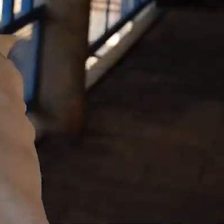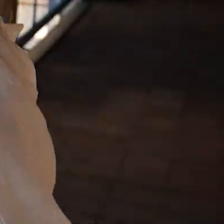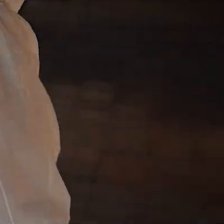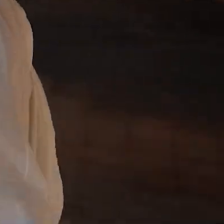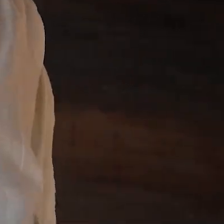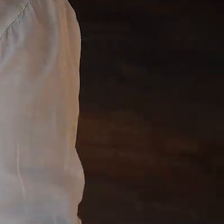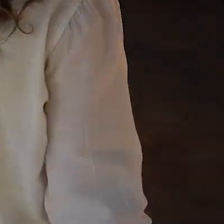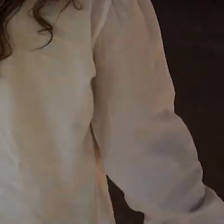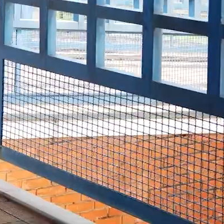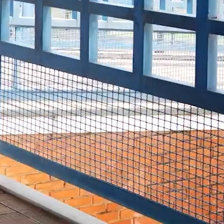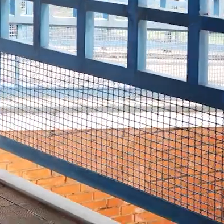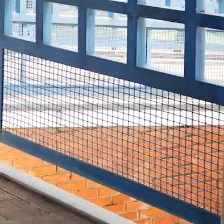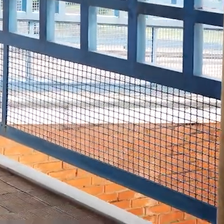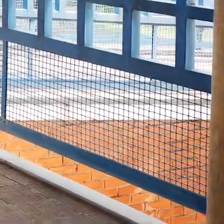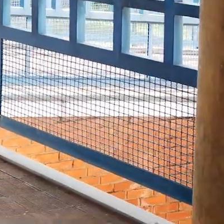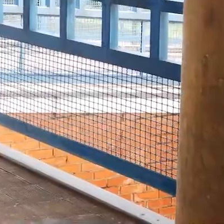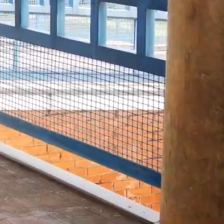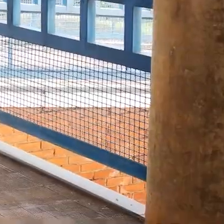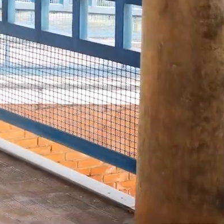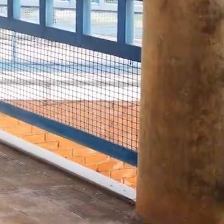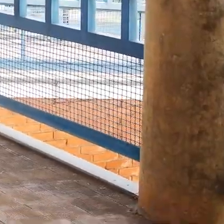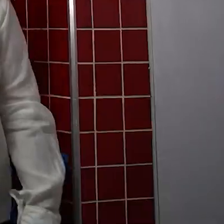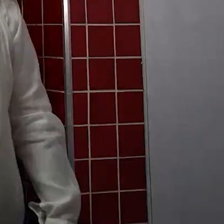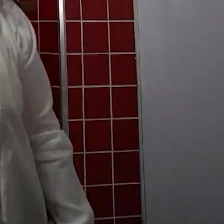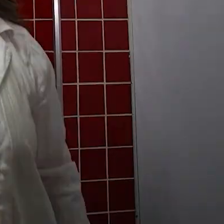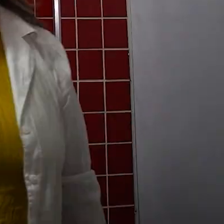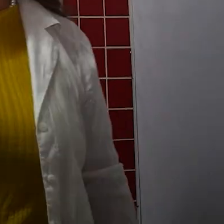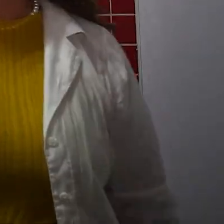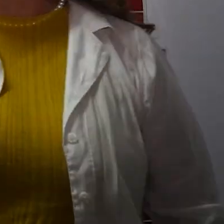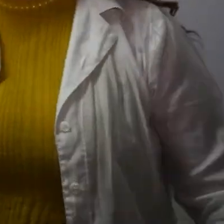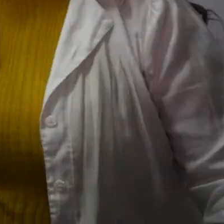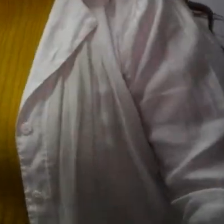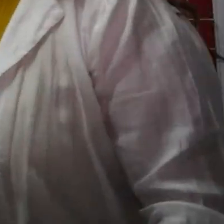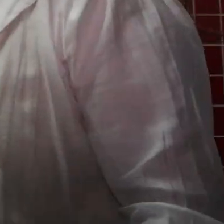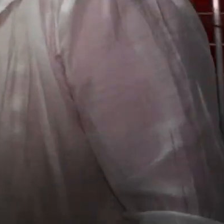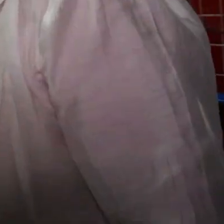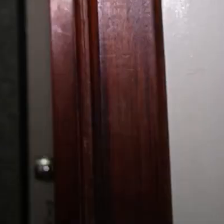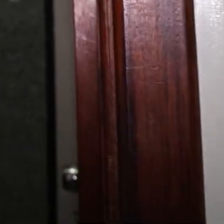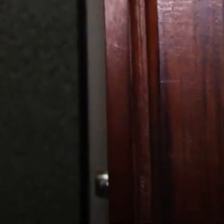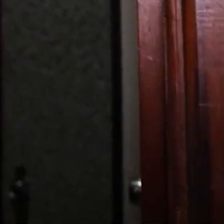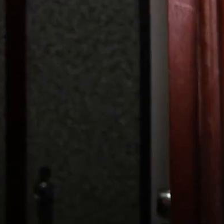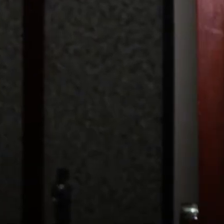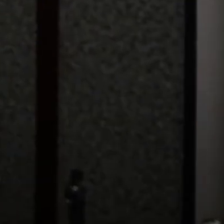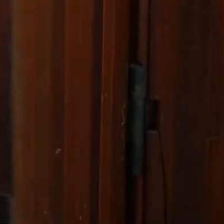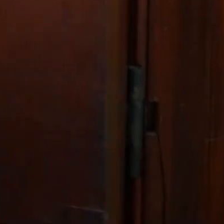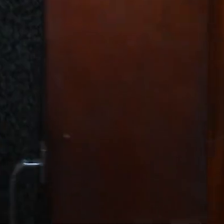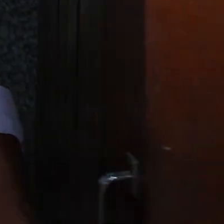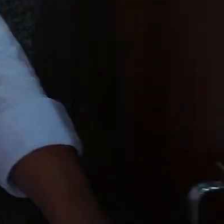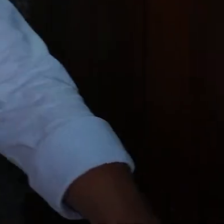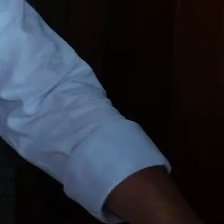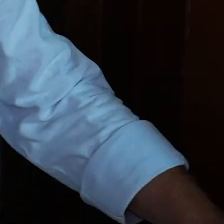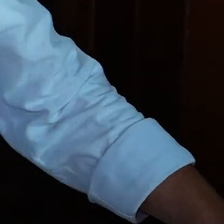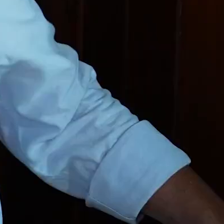respeitada, valorizada e ouvida em toda a riqueza da sua trajetória.